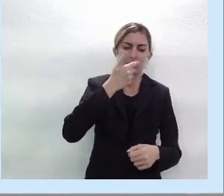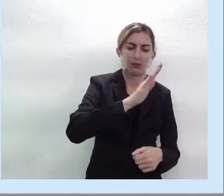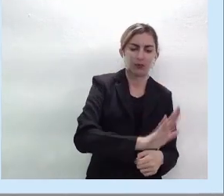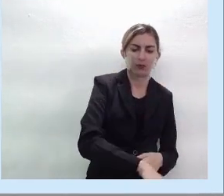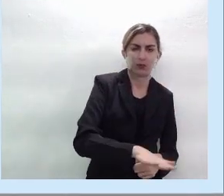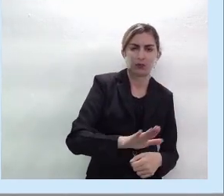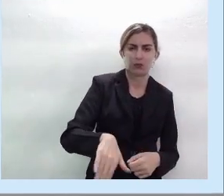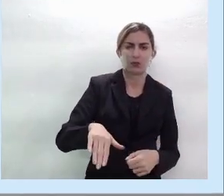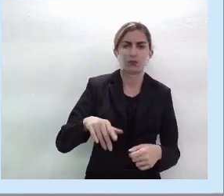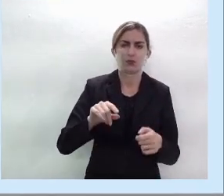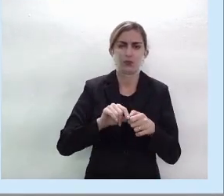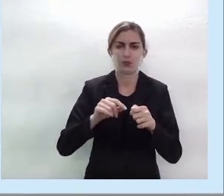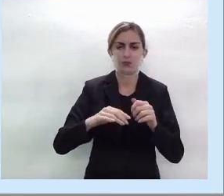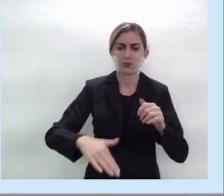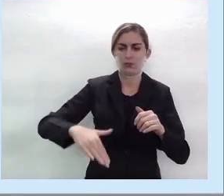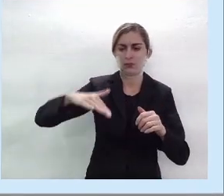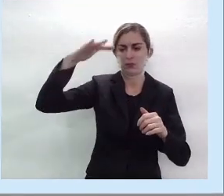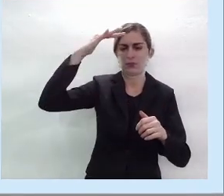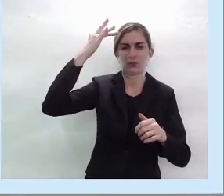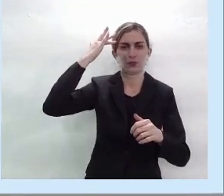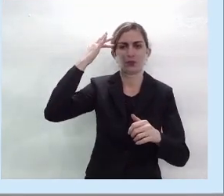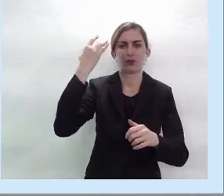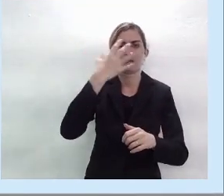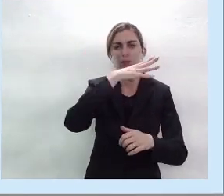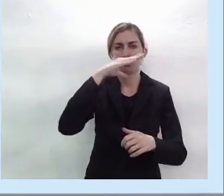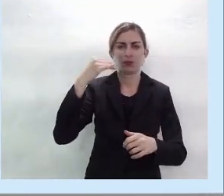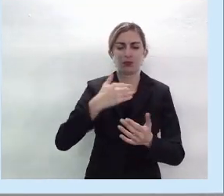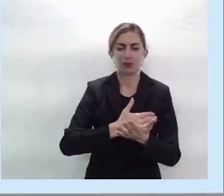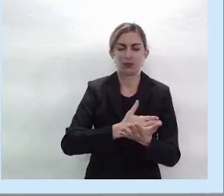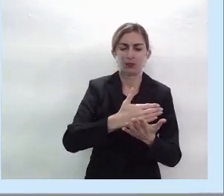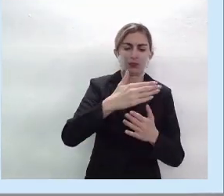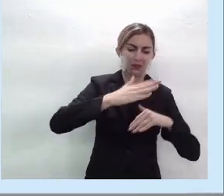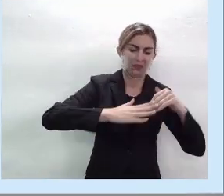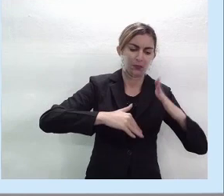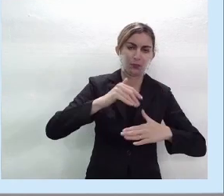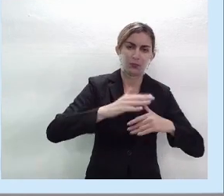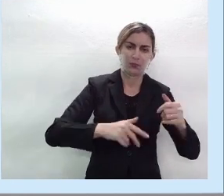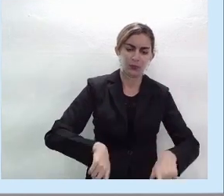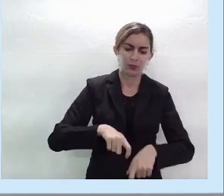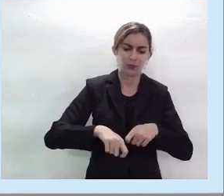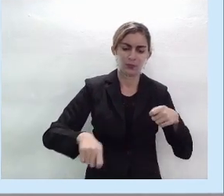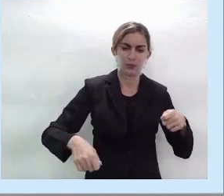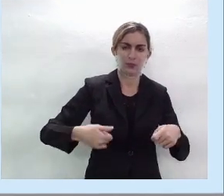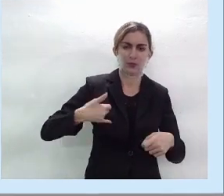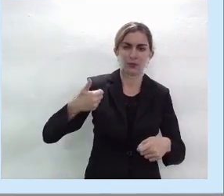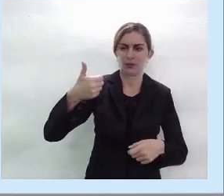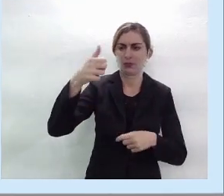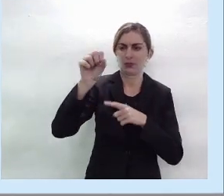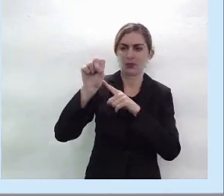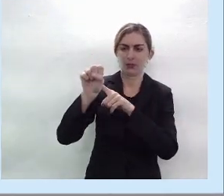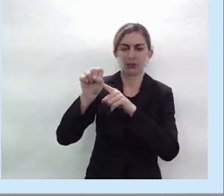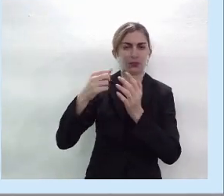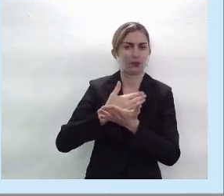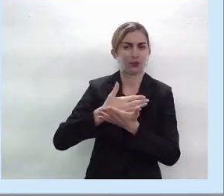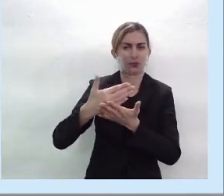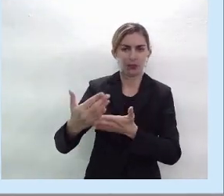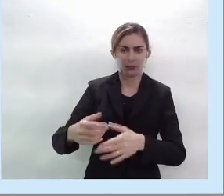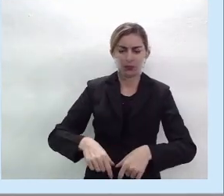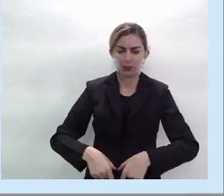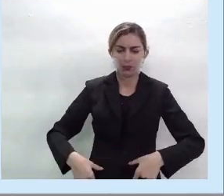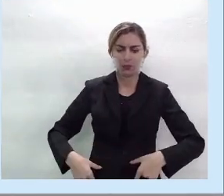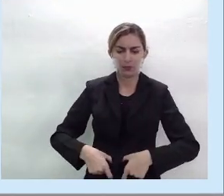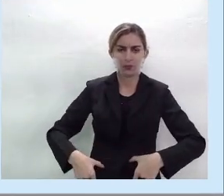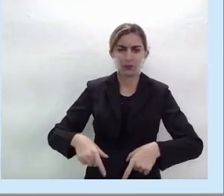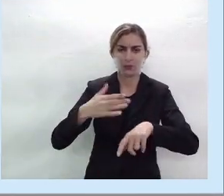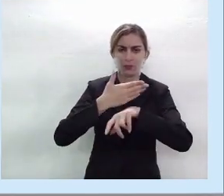é criança para a fase adulta. Então, por exemplo, quem começa a praticar o jiu-jitsu a partir dos 18 anos vai começar